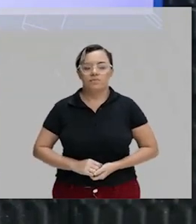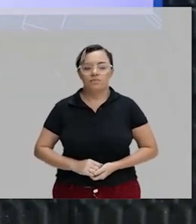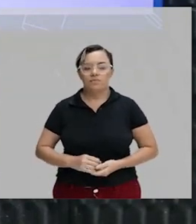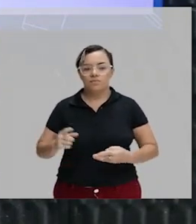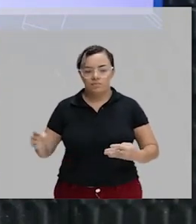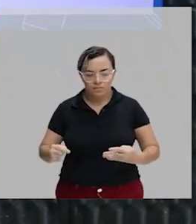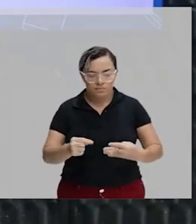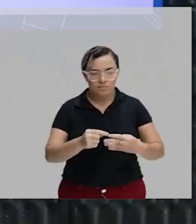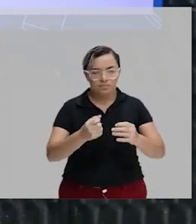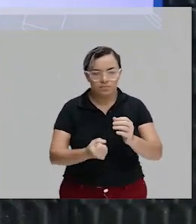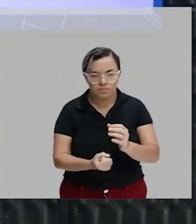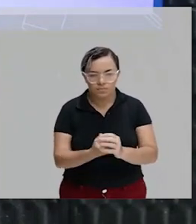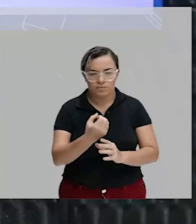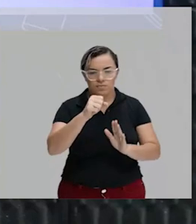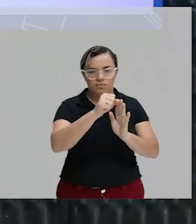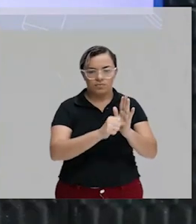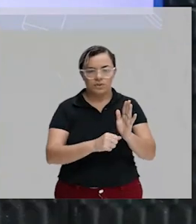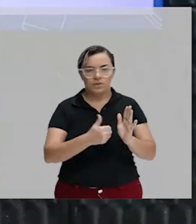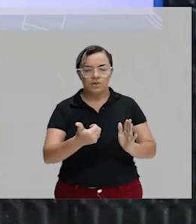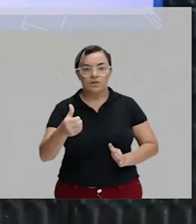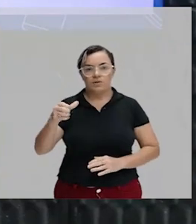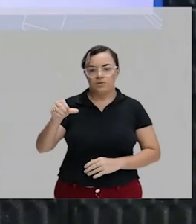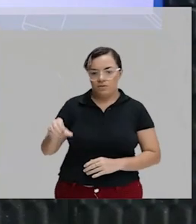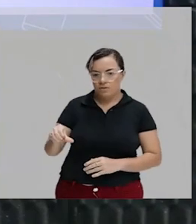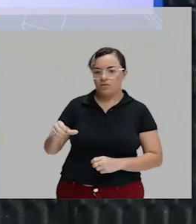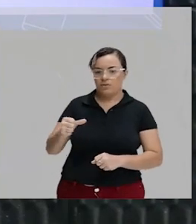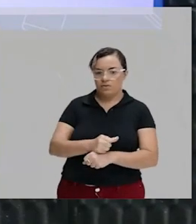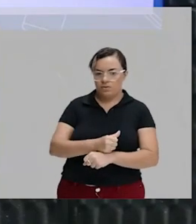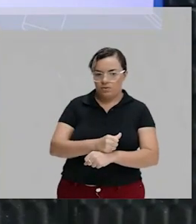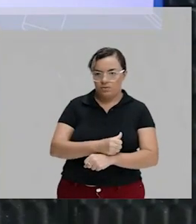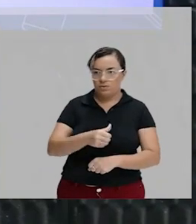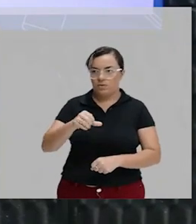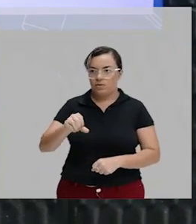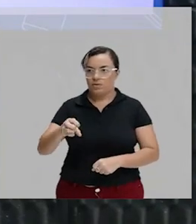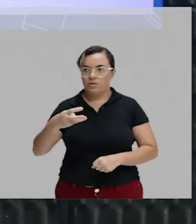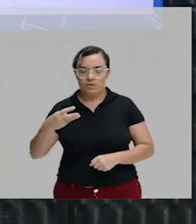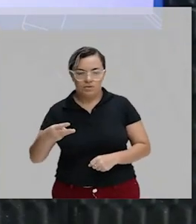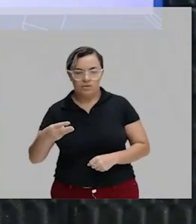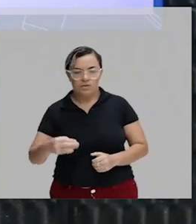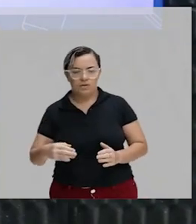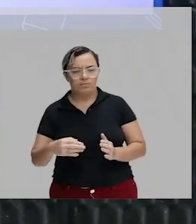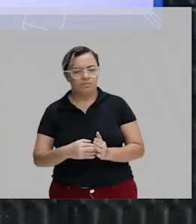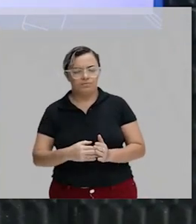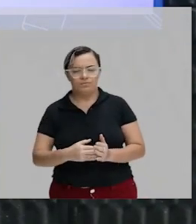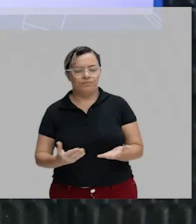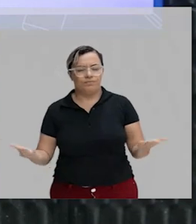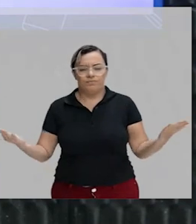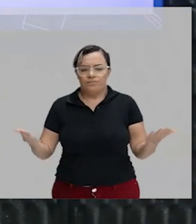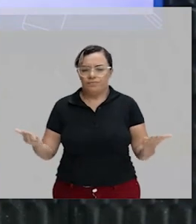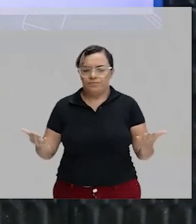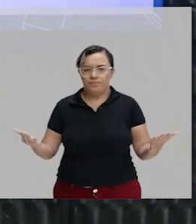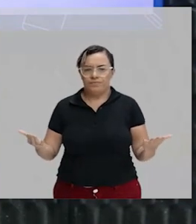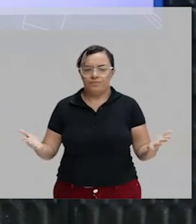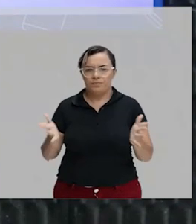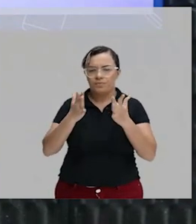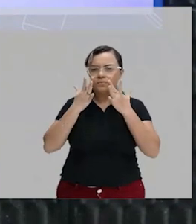simbolismo surgiu lá no século X no ano 93 até hoje nos com com sua arte